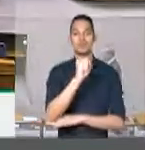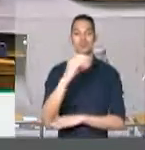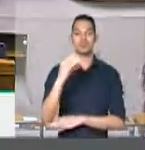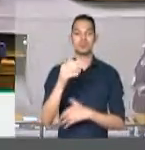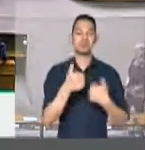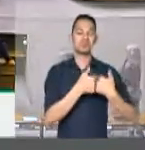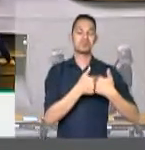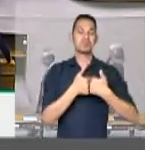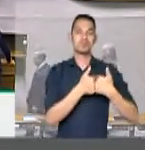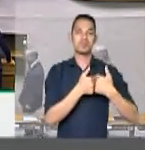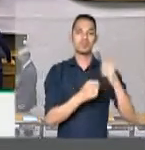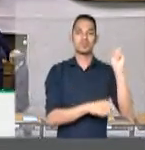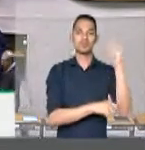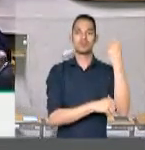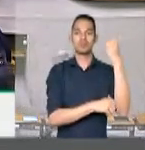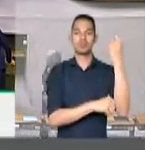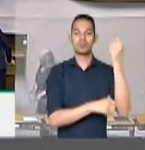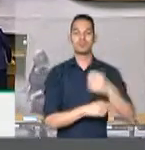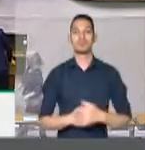dos gaúchos lá.